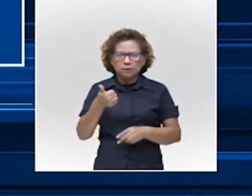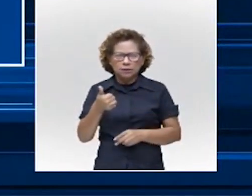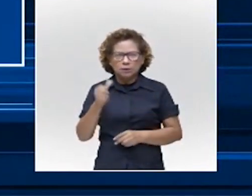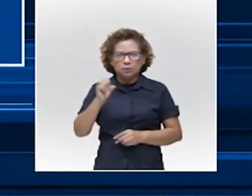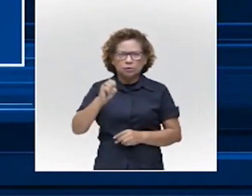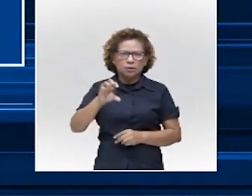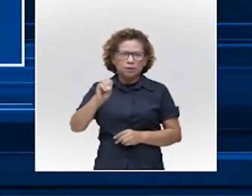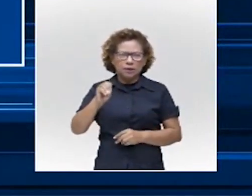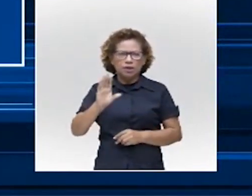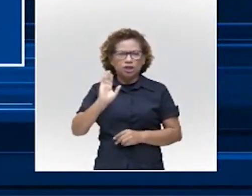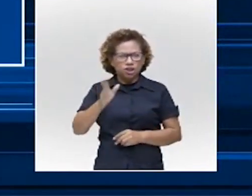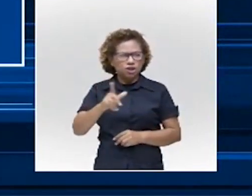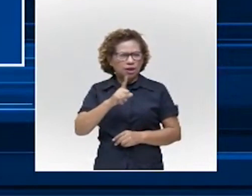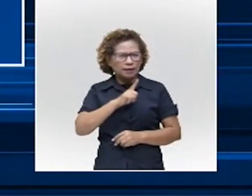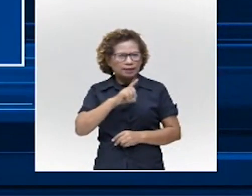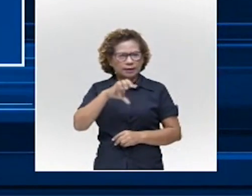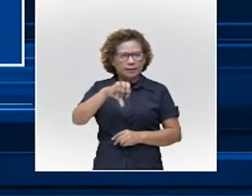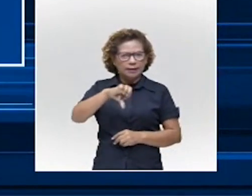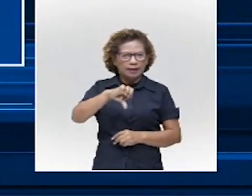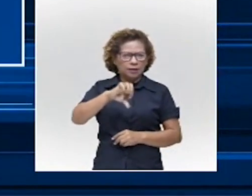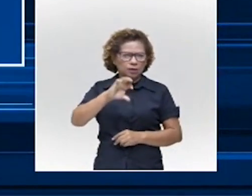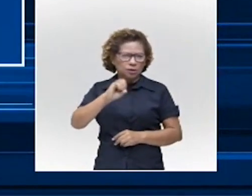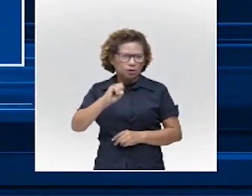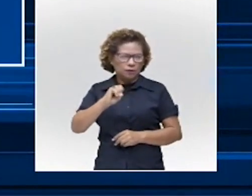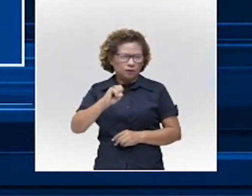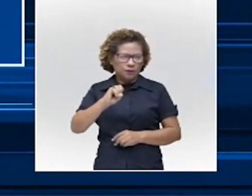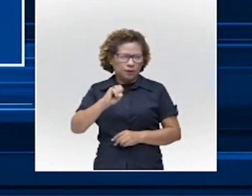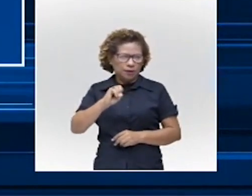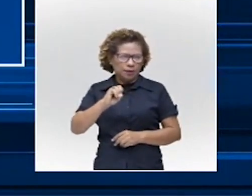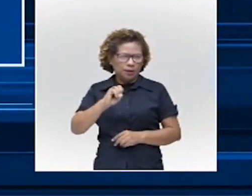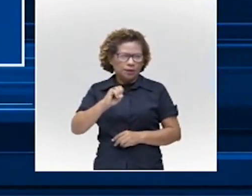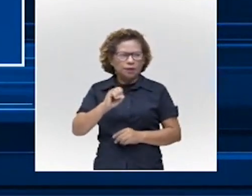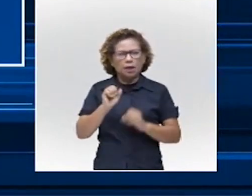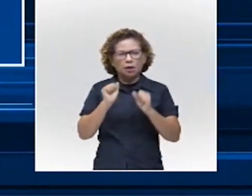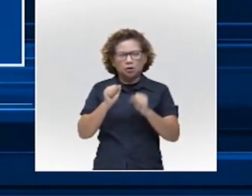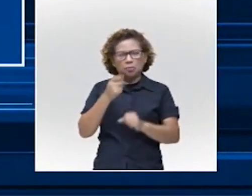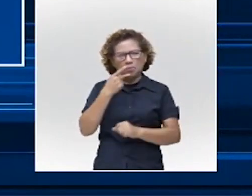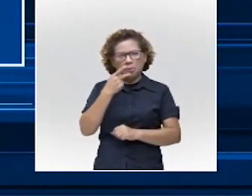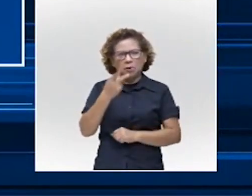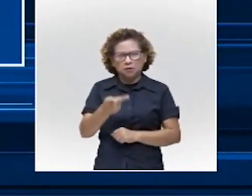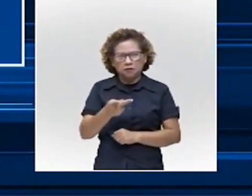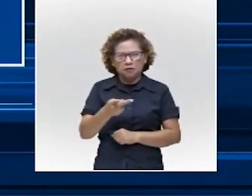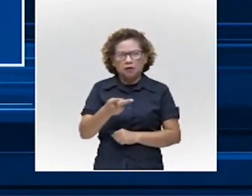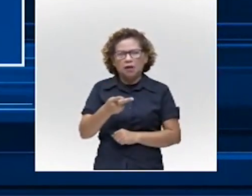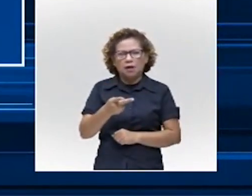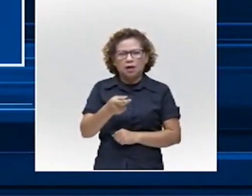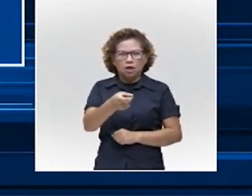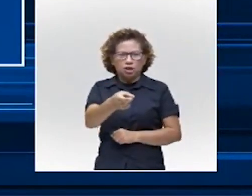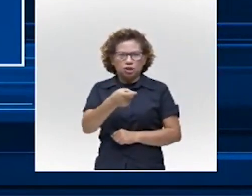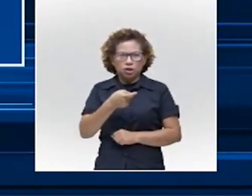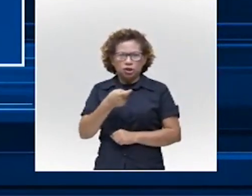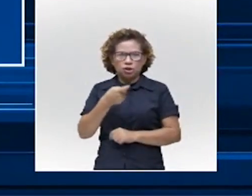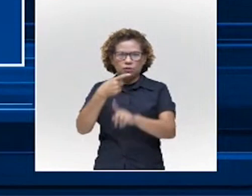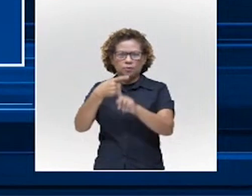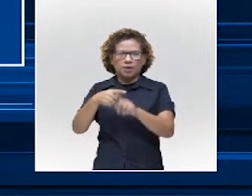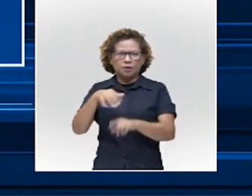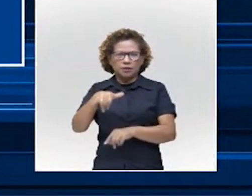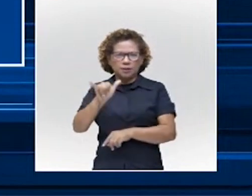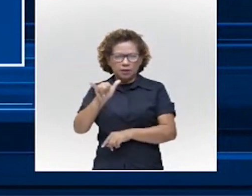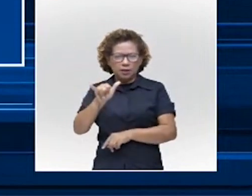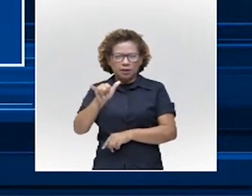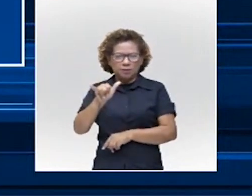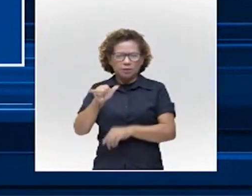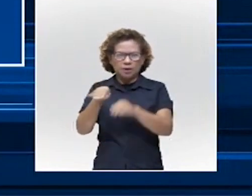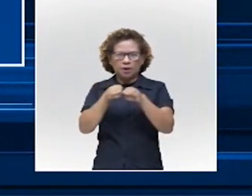de 90, automaticamente nós podemos afirmar que a soma dos ângulos X e Y